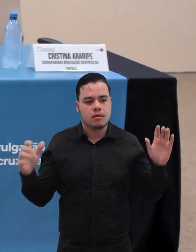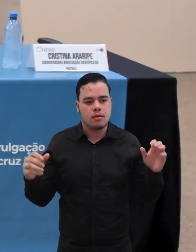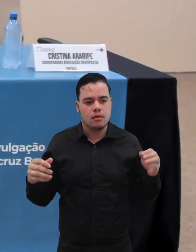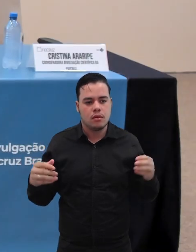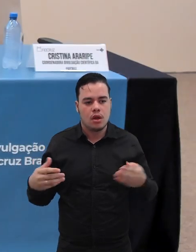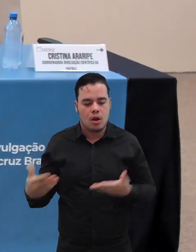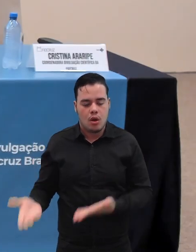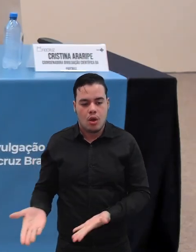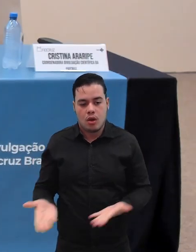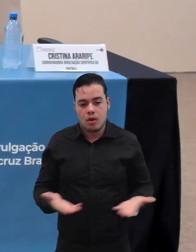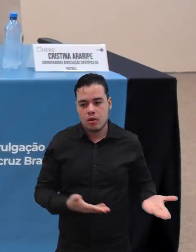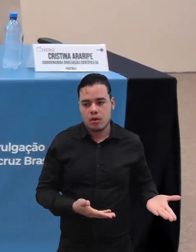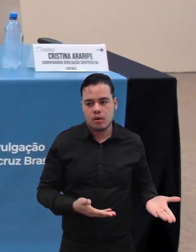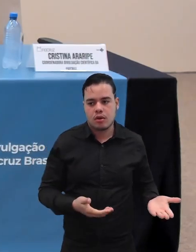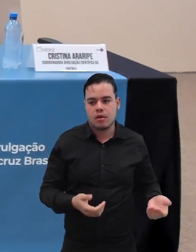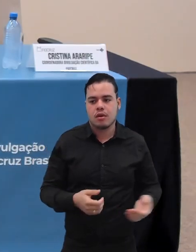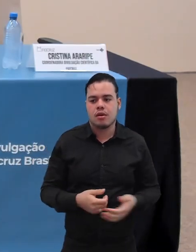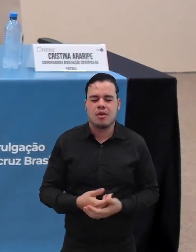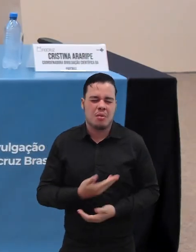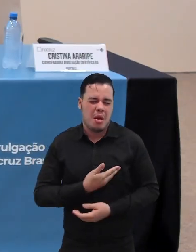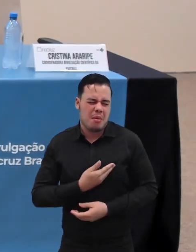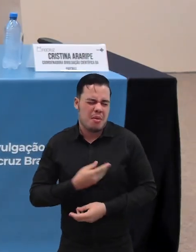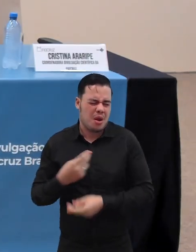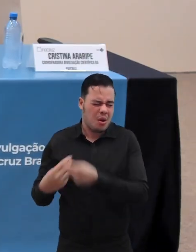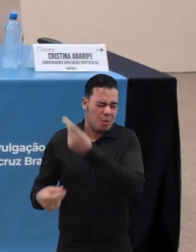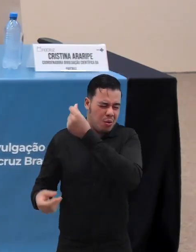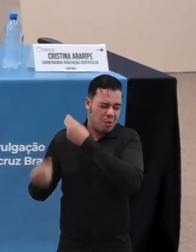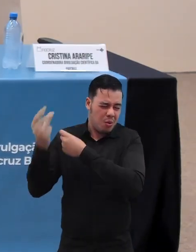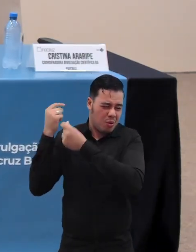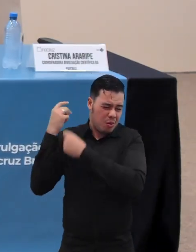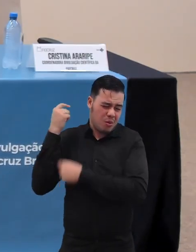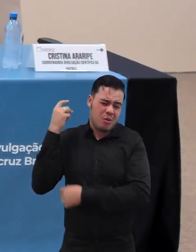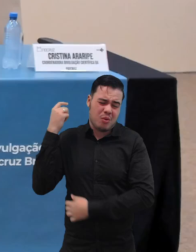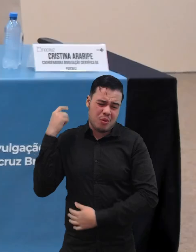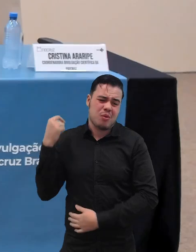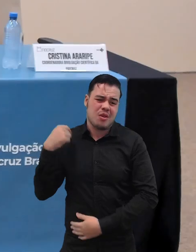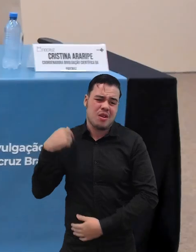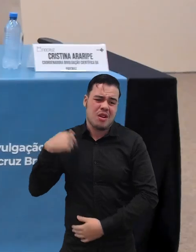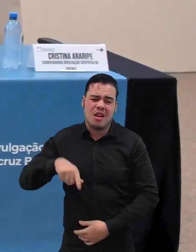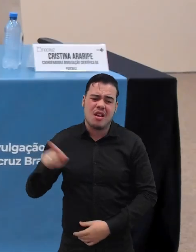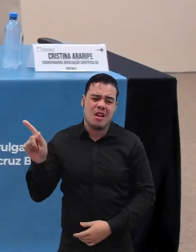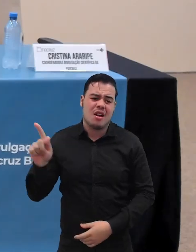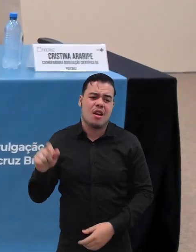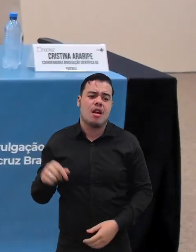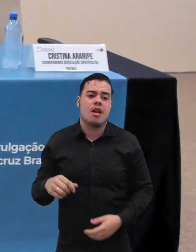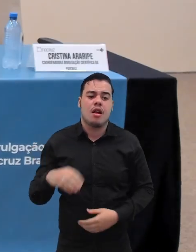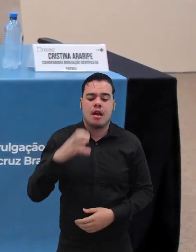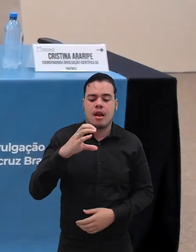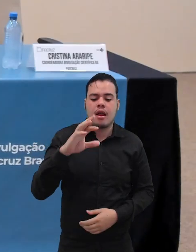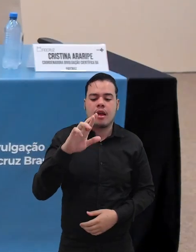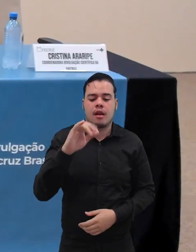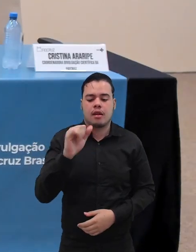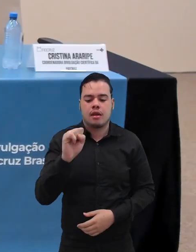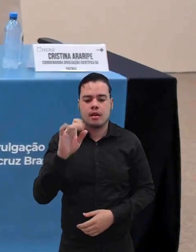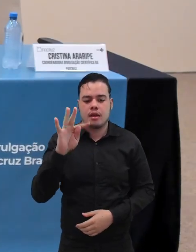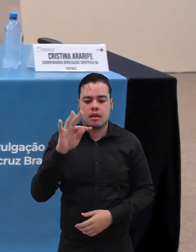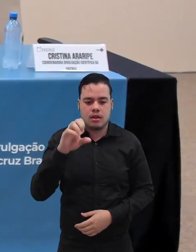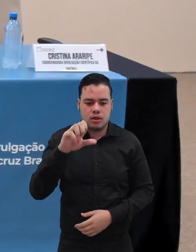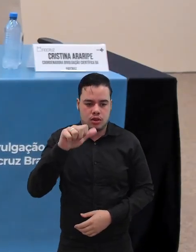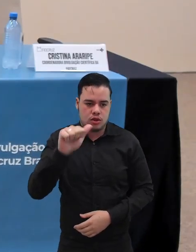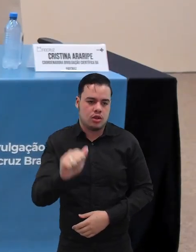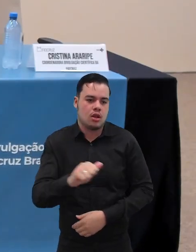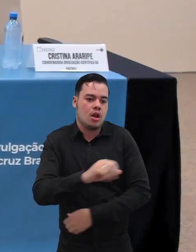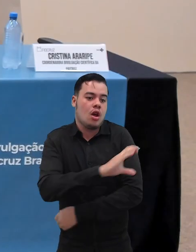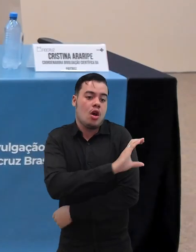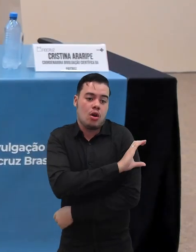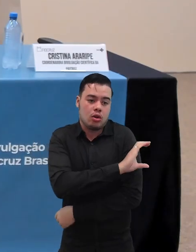Chamar uma querida amiga de longa data, desde a primeira SNCT no Castelo, Cristina Araripe, coordenadora de divulgação